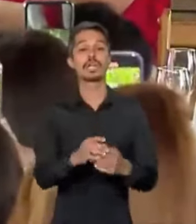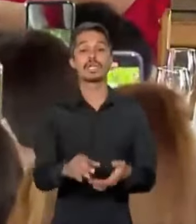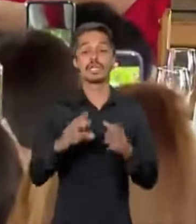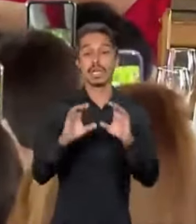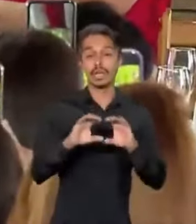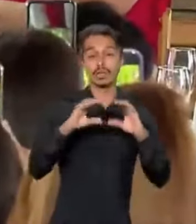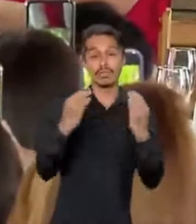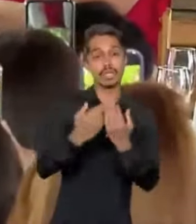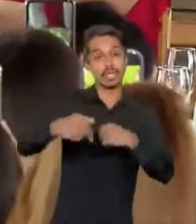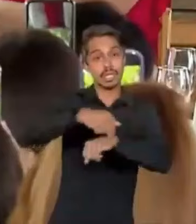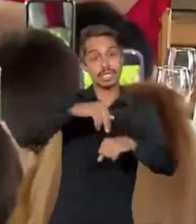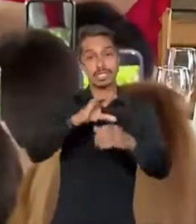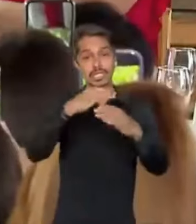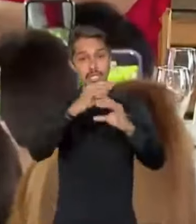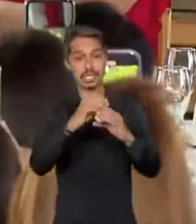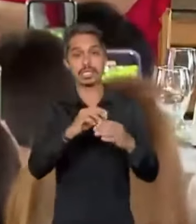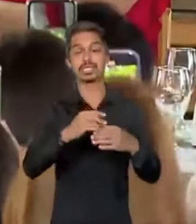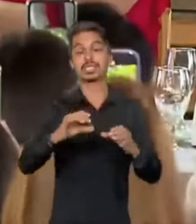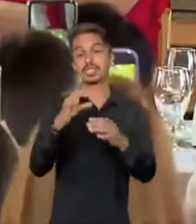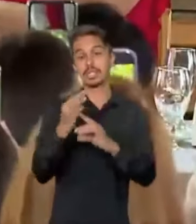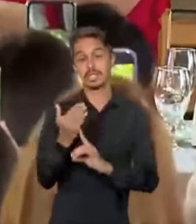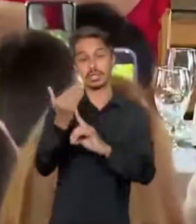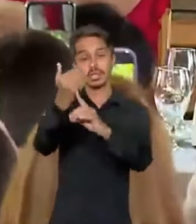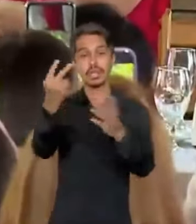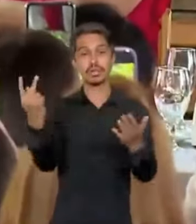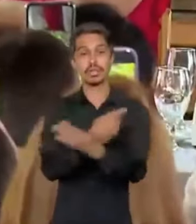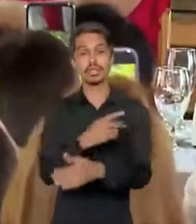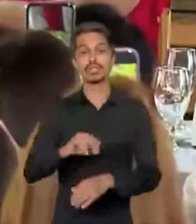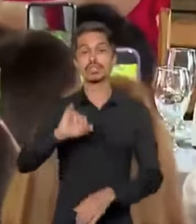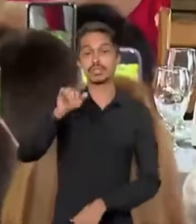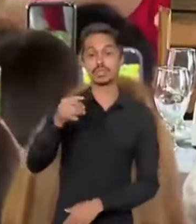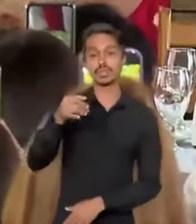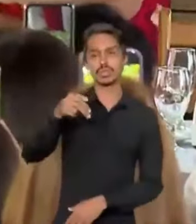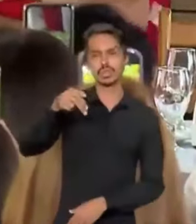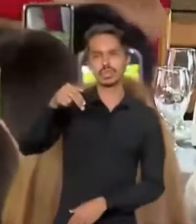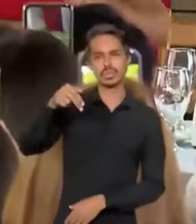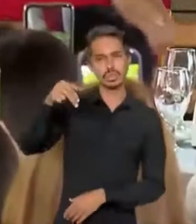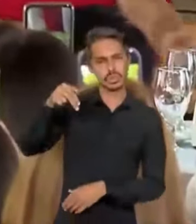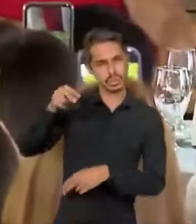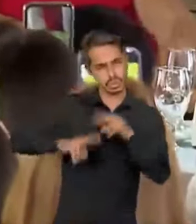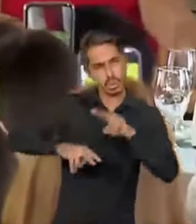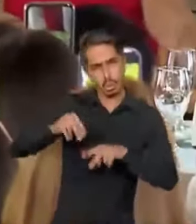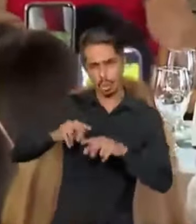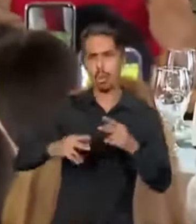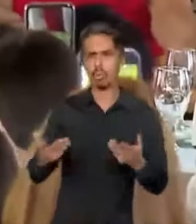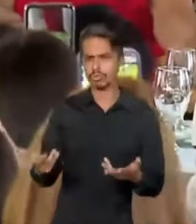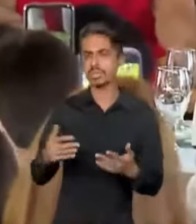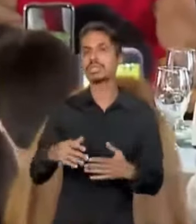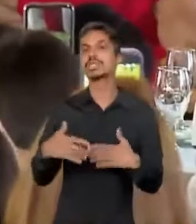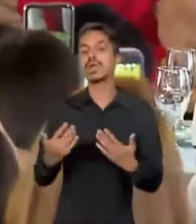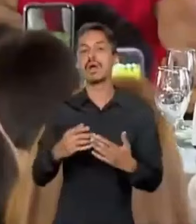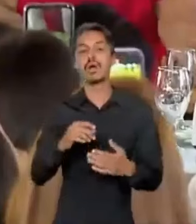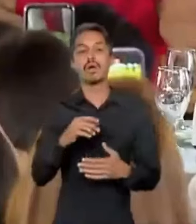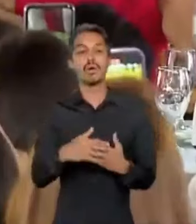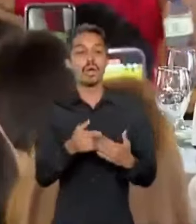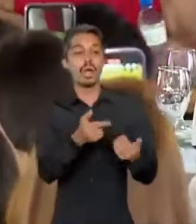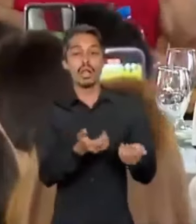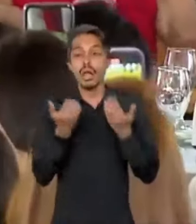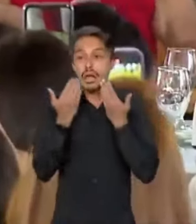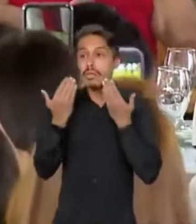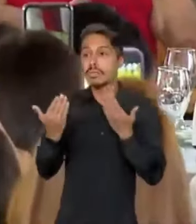Ciência e Tecnologia, que vai ser em junho, para que o Brasil apresente ao mundo